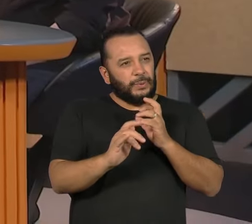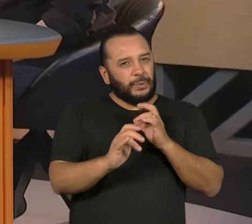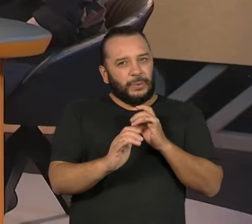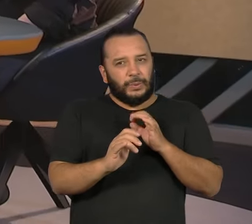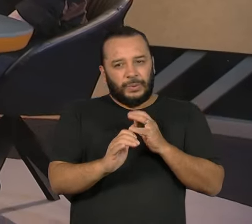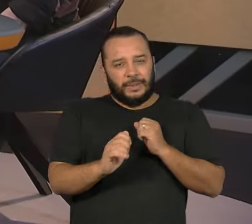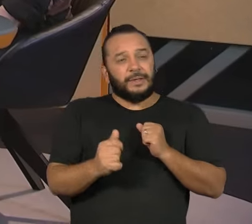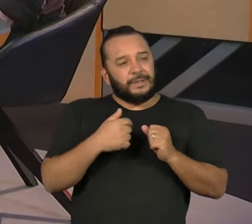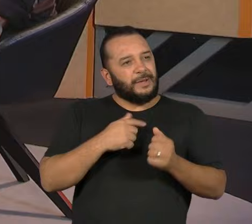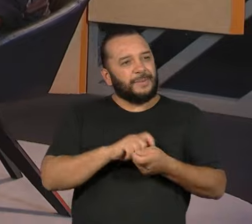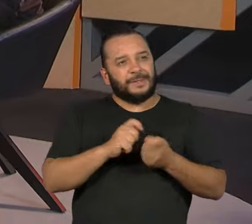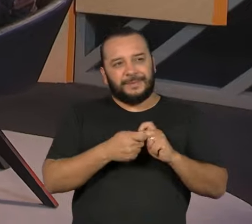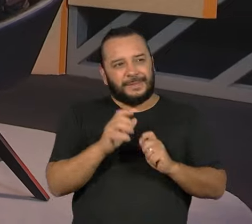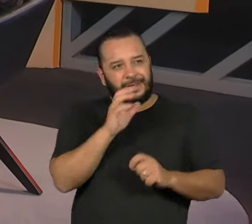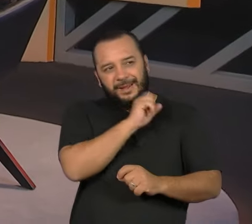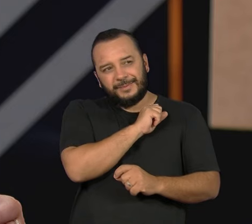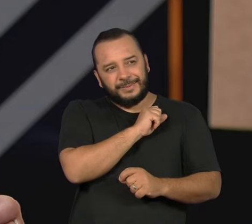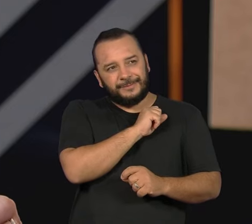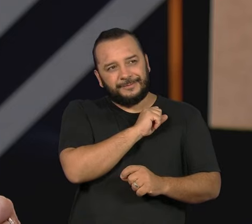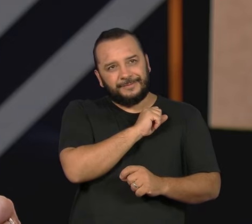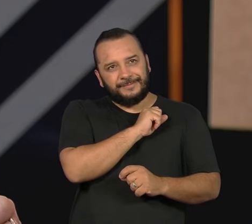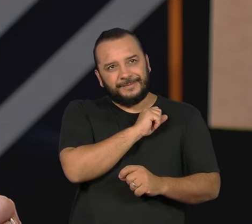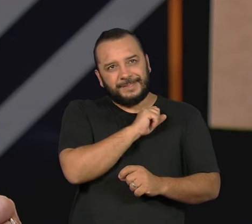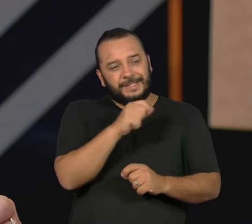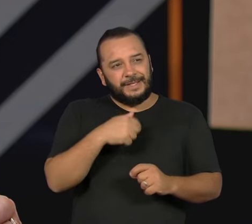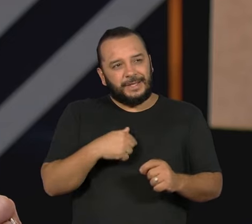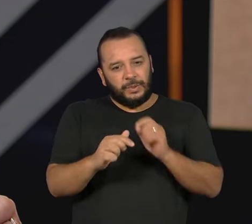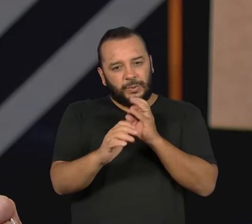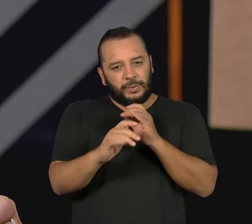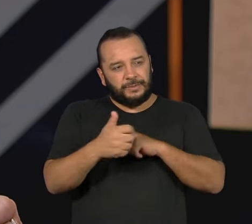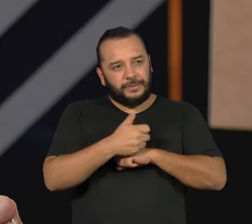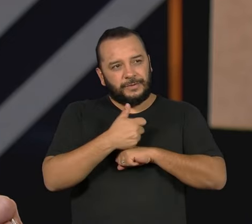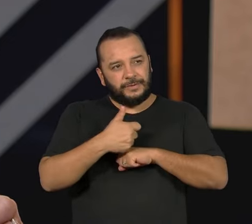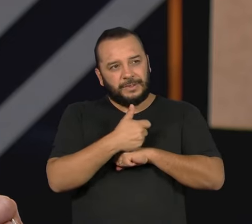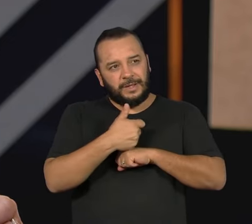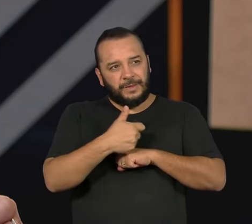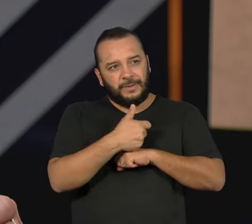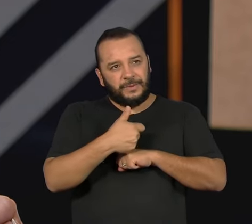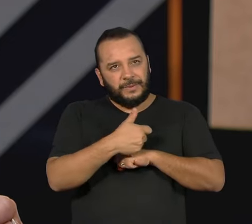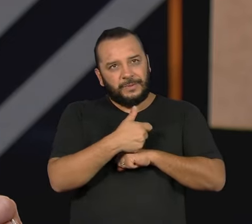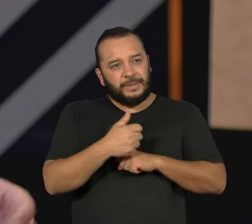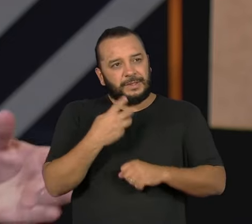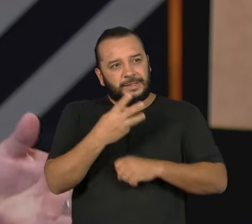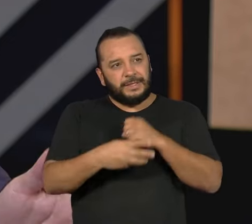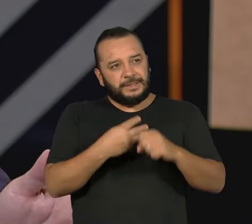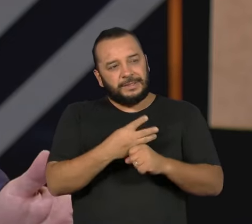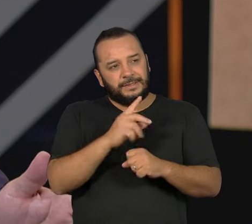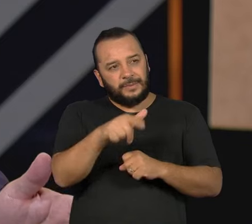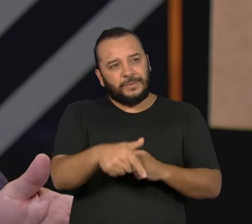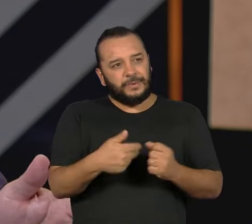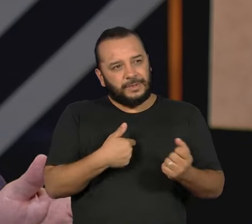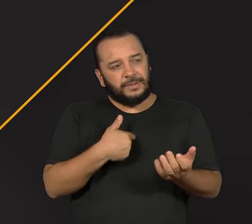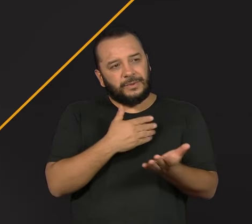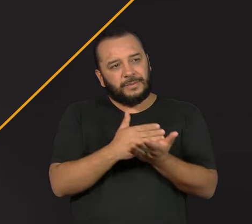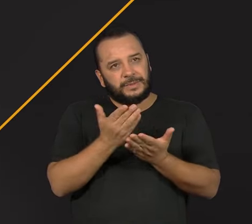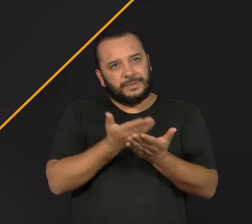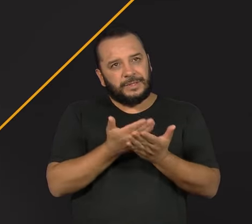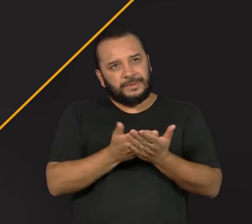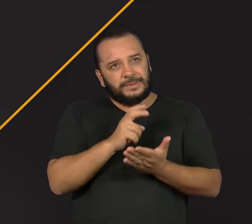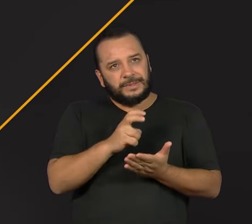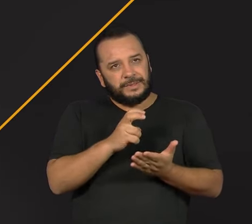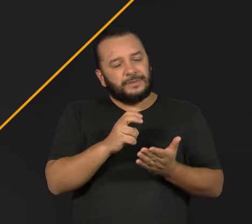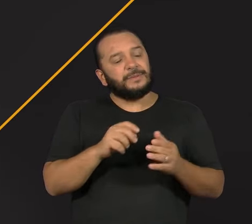E eu me adaptei muito rapidamente ao instrumento. Eu me tornei flautista profissional 3 anos depois, né? Comecei a estudar com 5, com 8 anos eu me